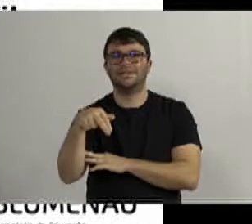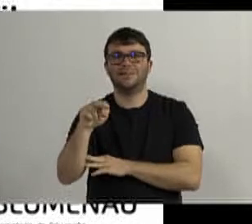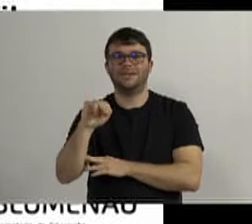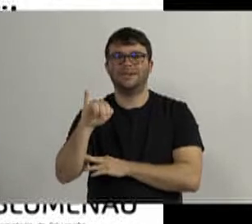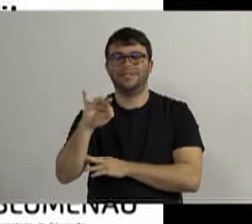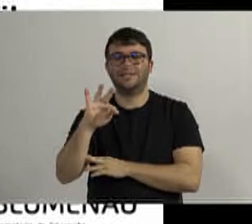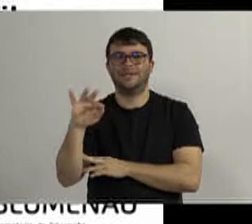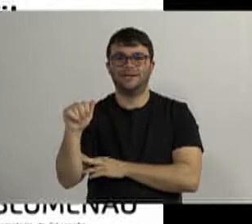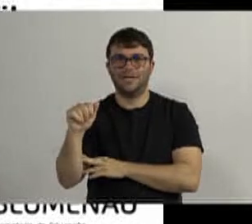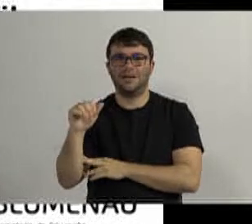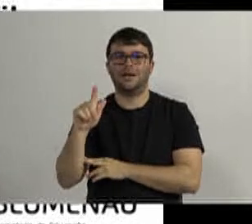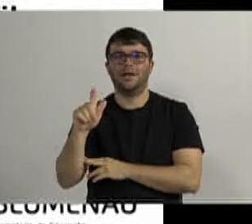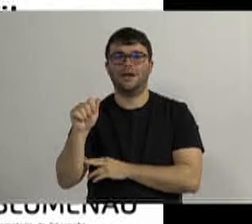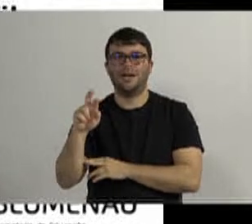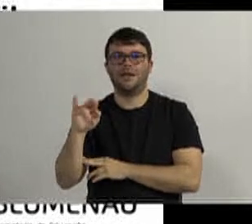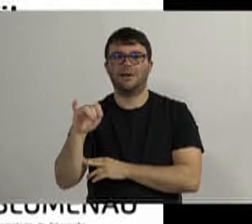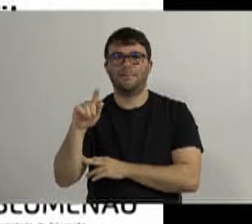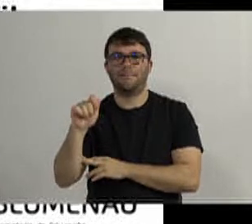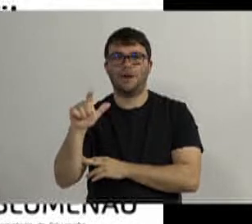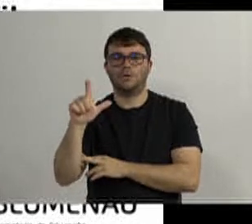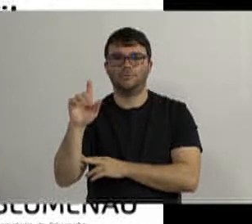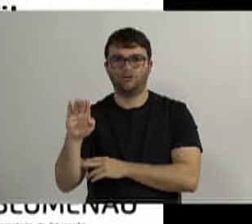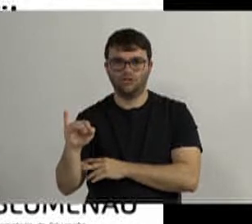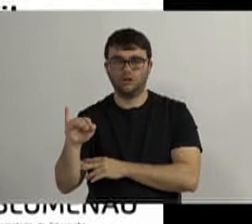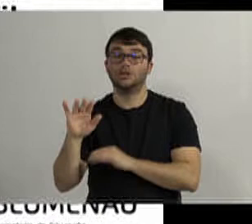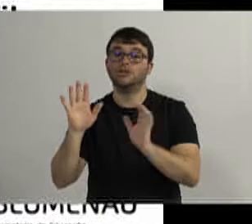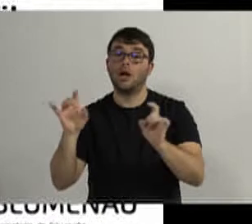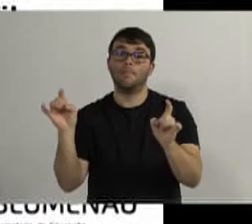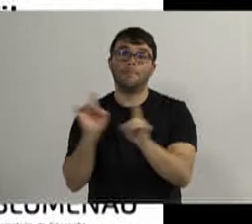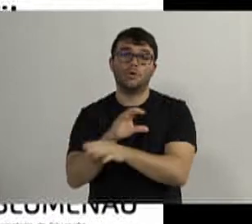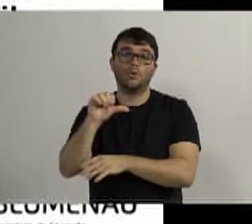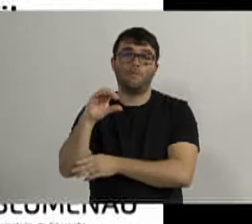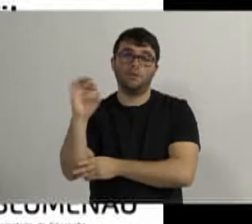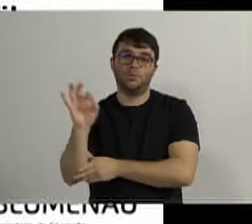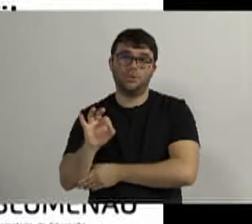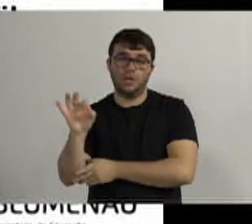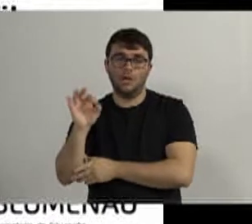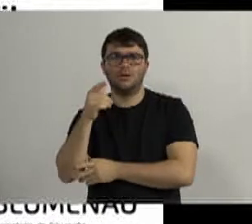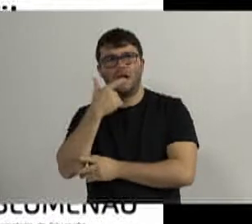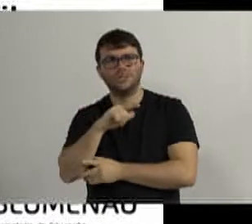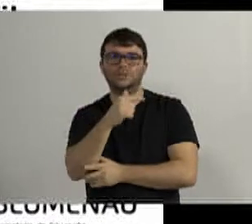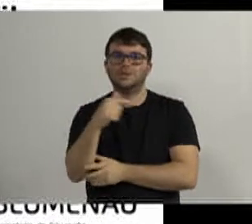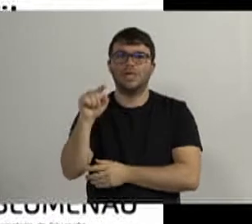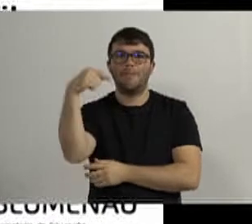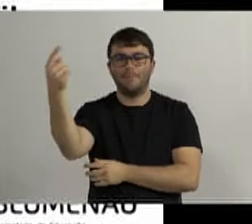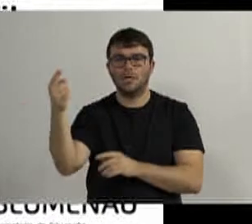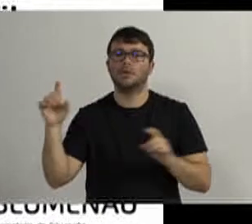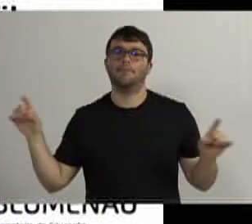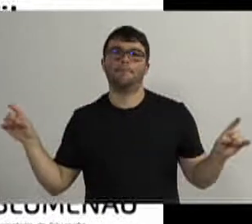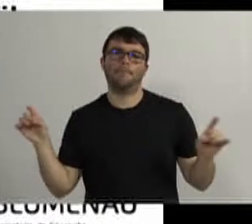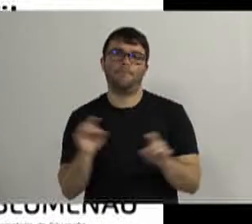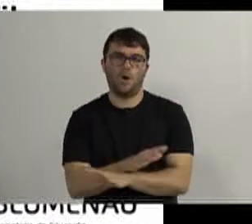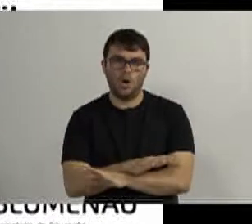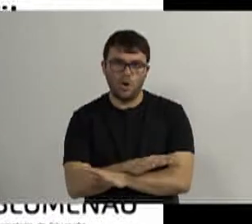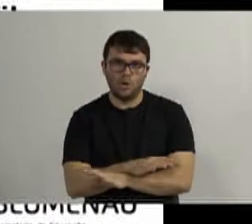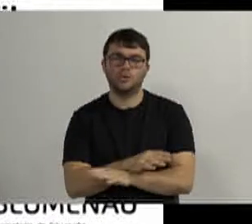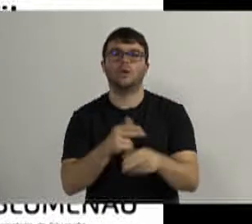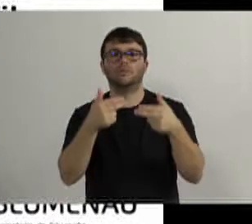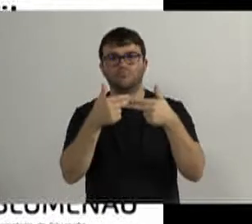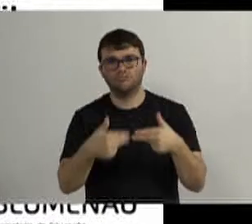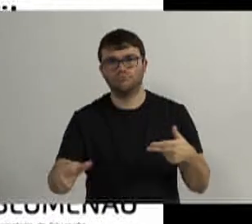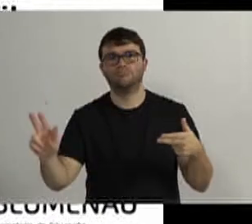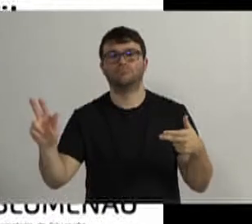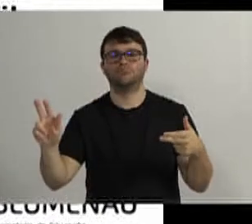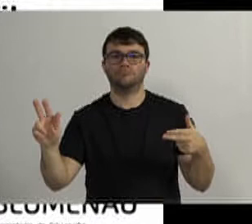com mais de 90% das obras concluídas acreditamos que na semana que vem ela ela encerrada e a entrega então